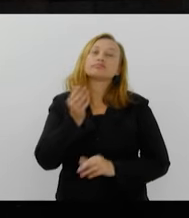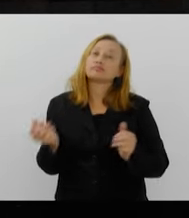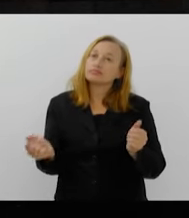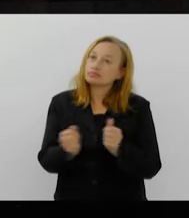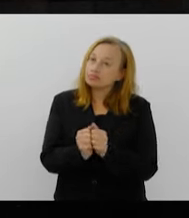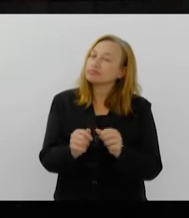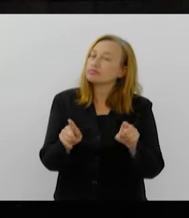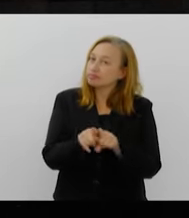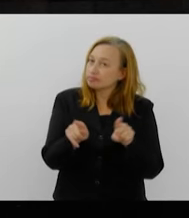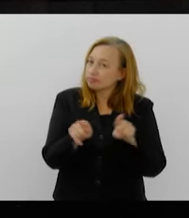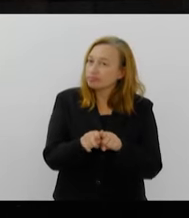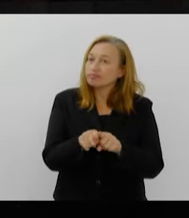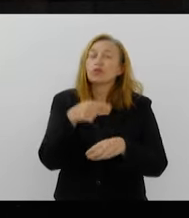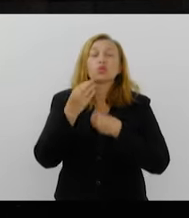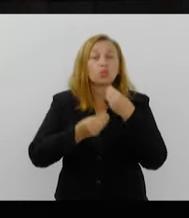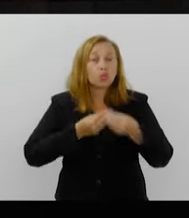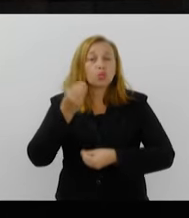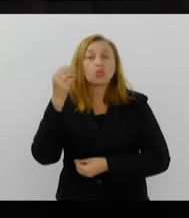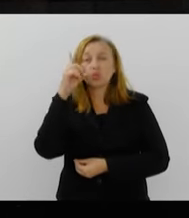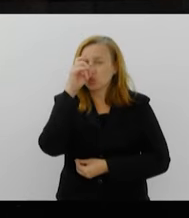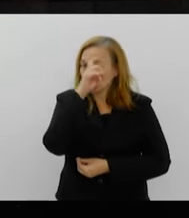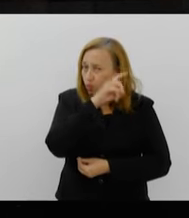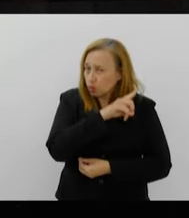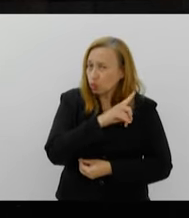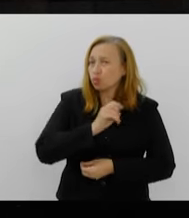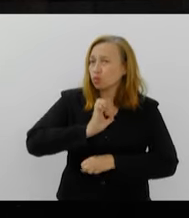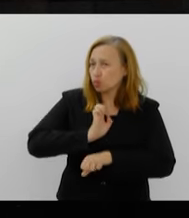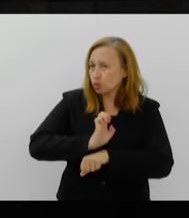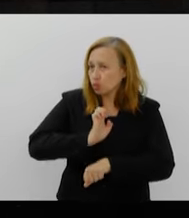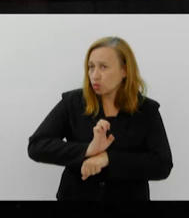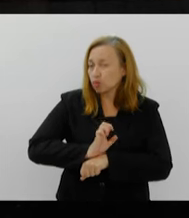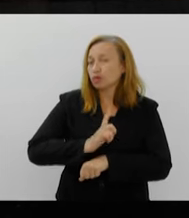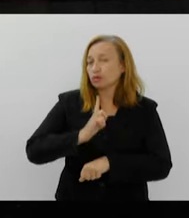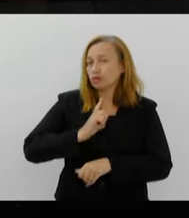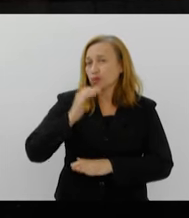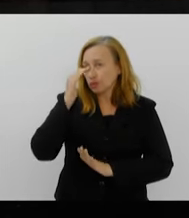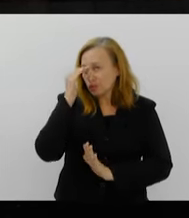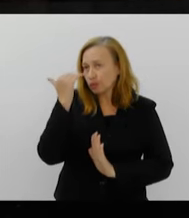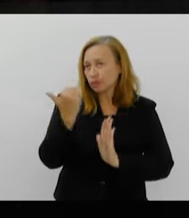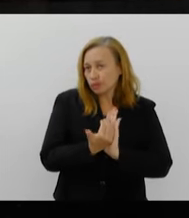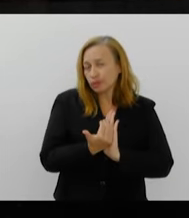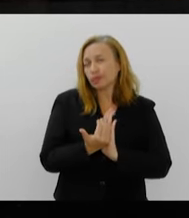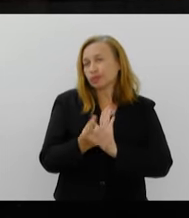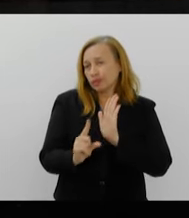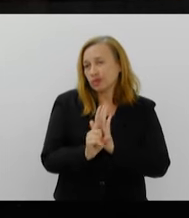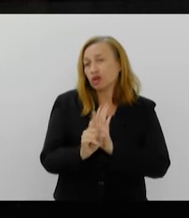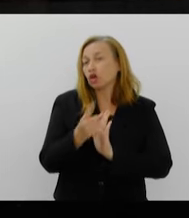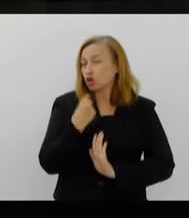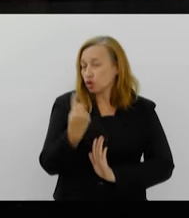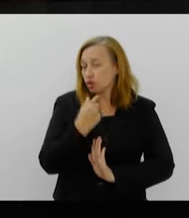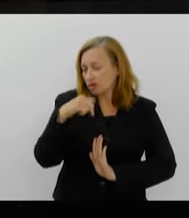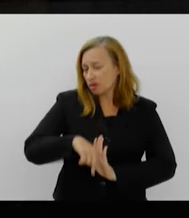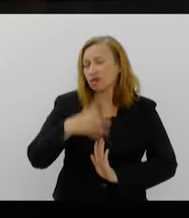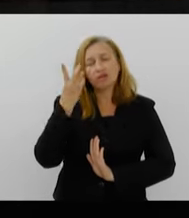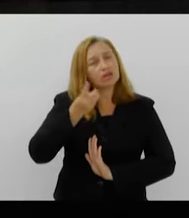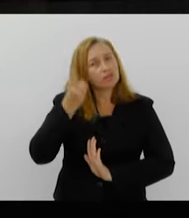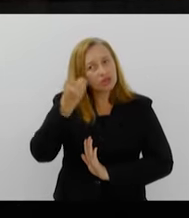disso também, como é difícil, nesse Estado, exigir o cumprimento das leis. Nós aqui,